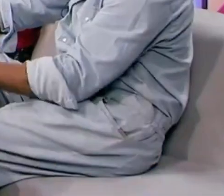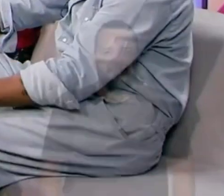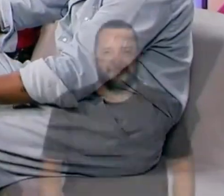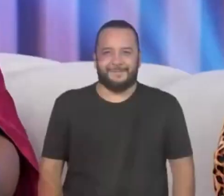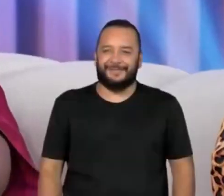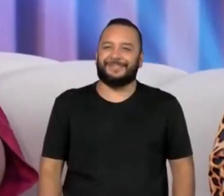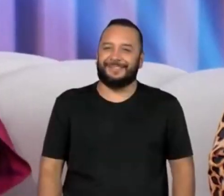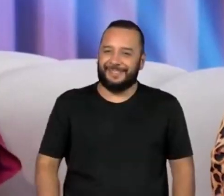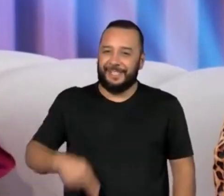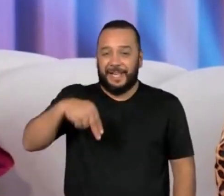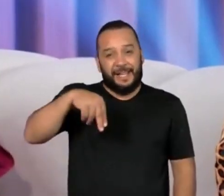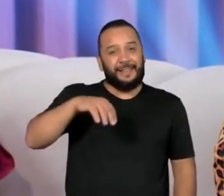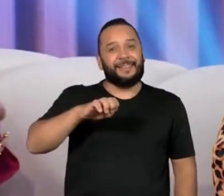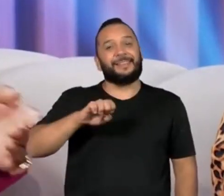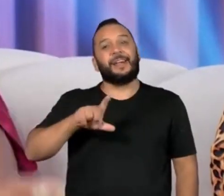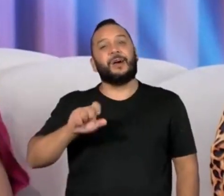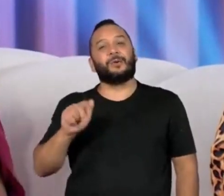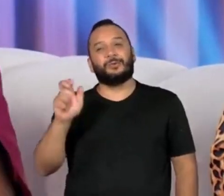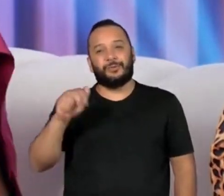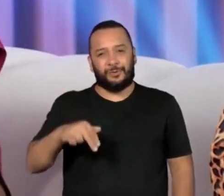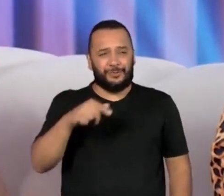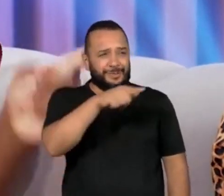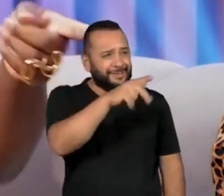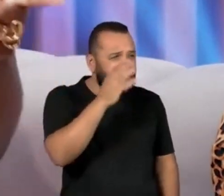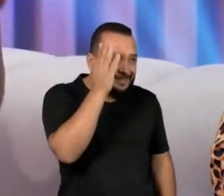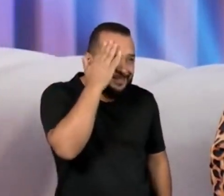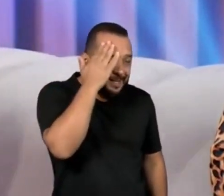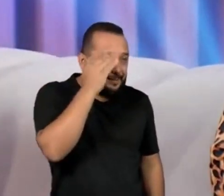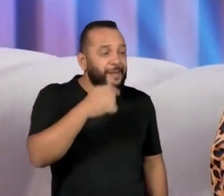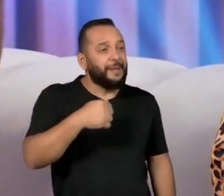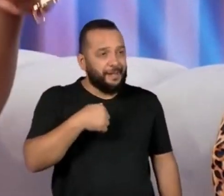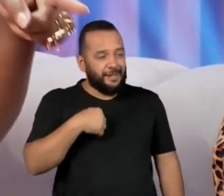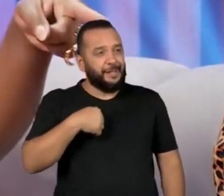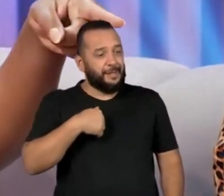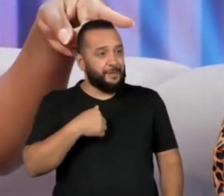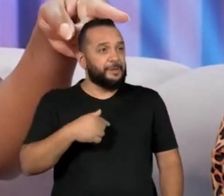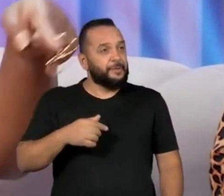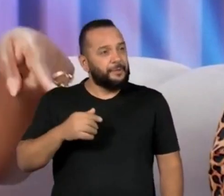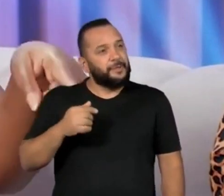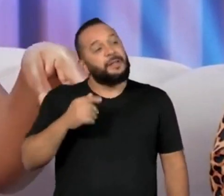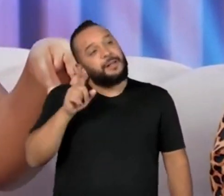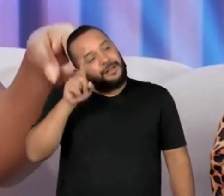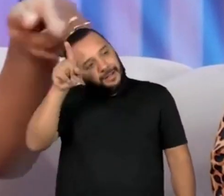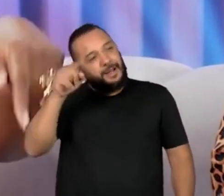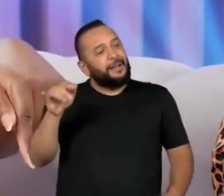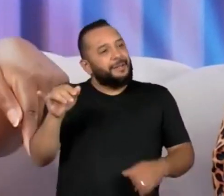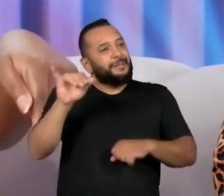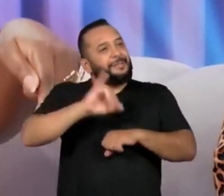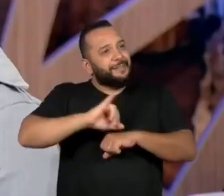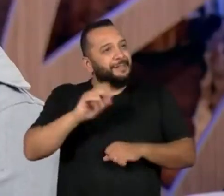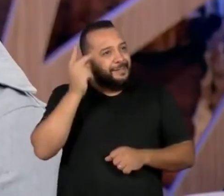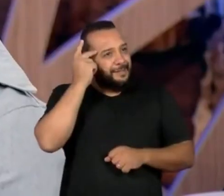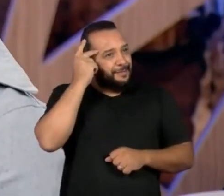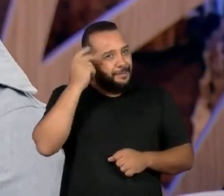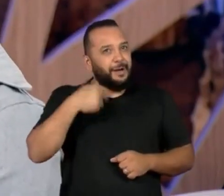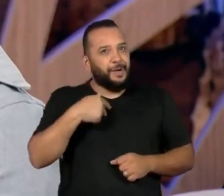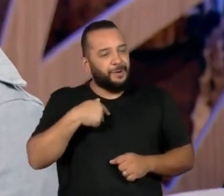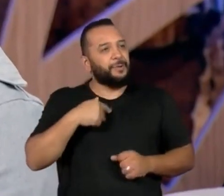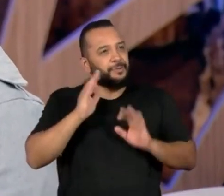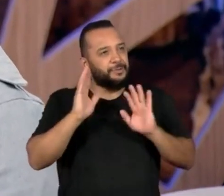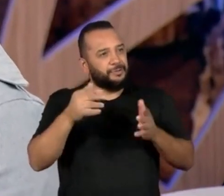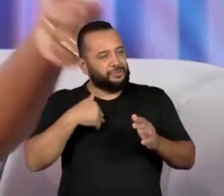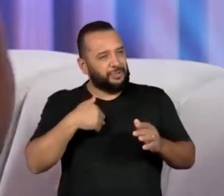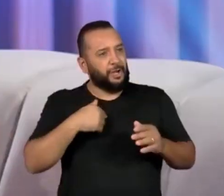salve Nelson Triunfo vocês sabem que eu e a Rael lá no Marco Zero no centro de São Paulo Marco Zero do hip hop que foi